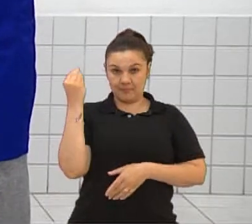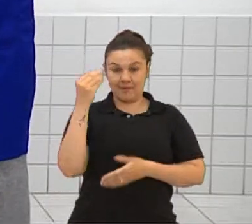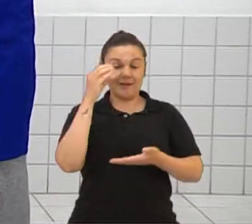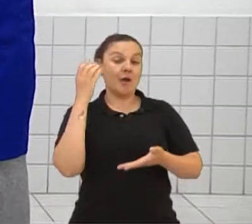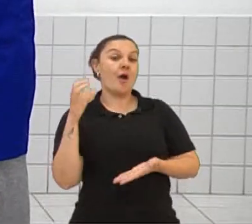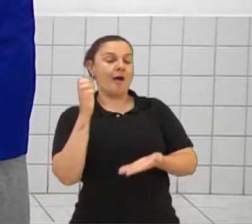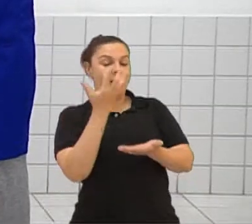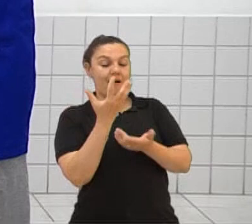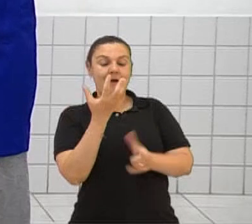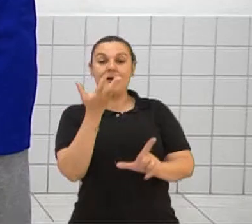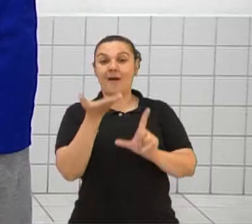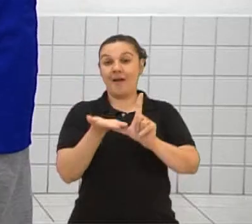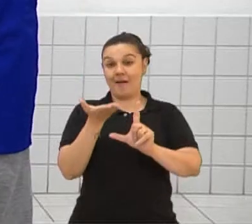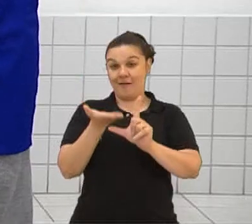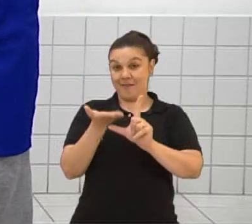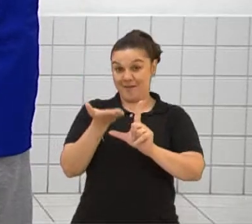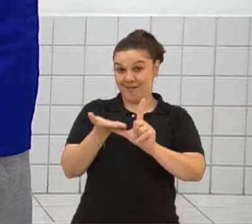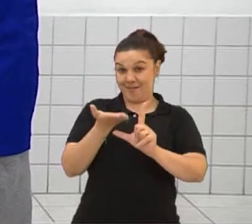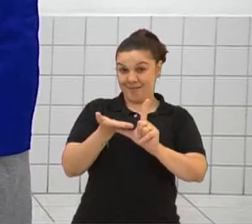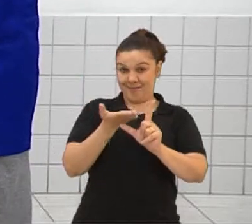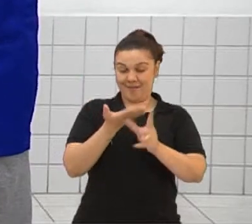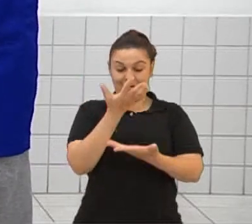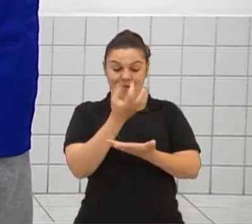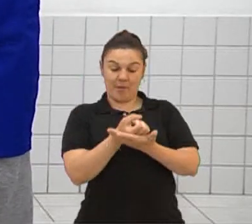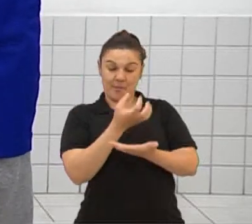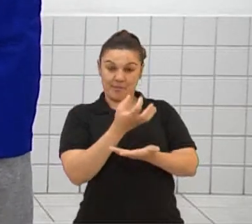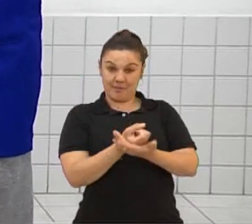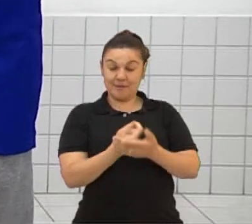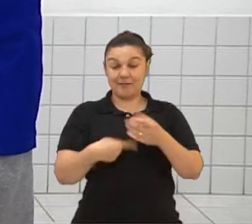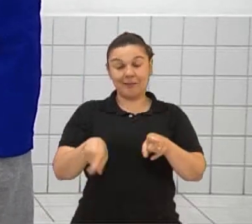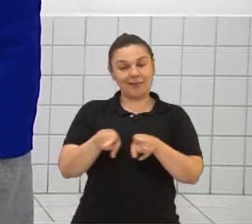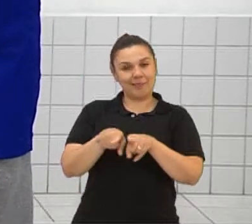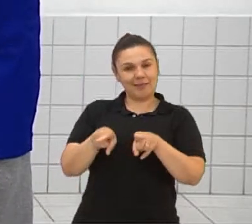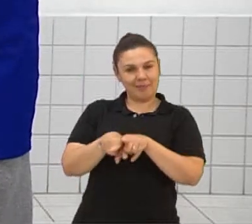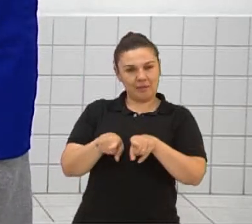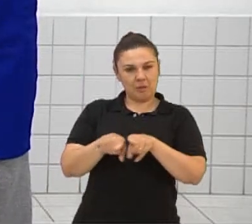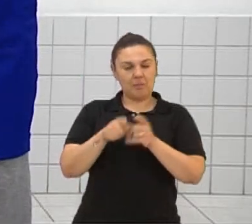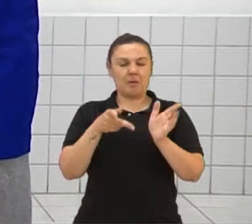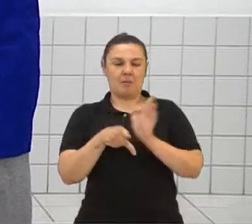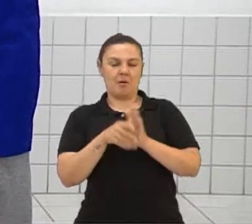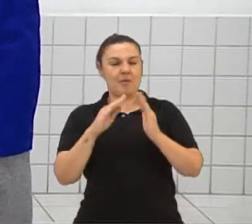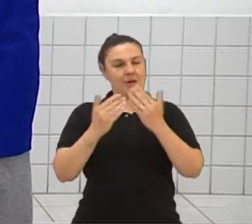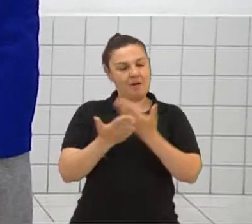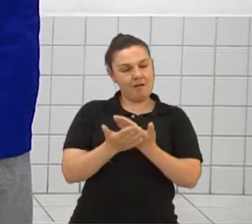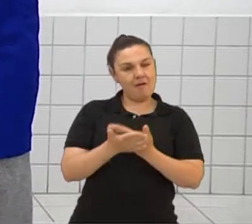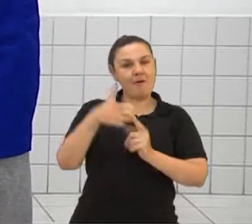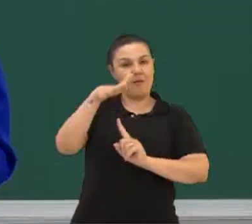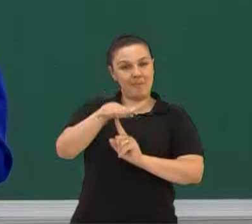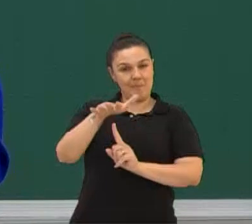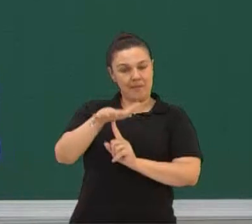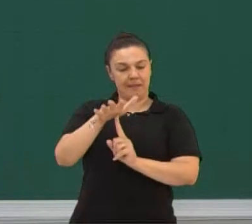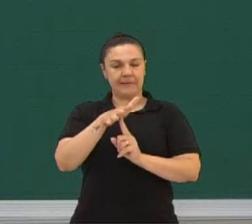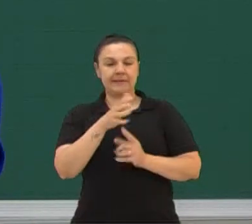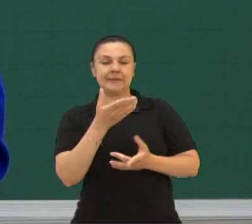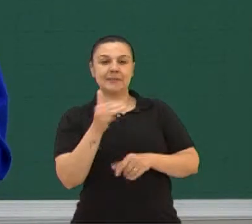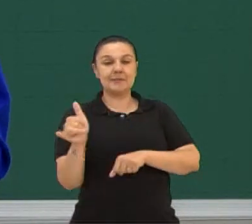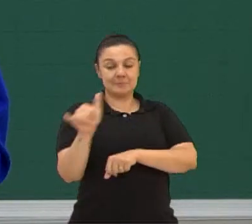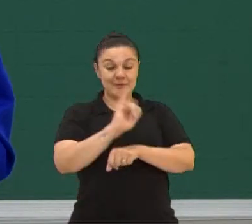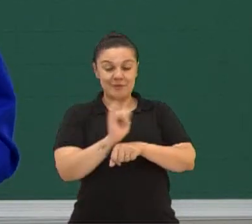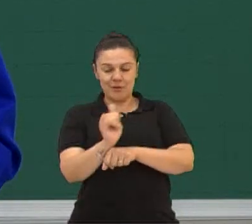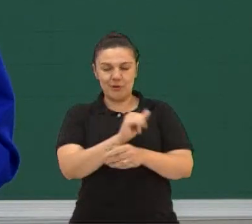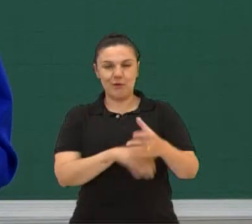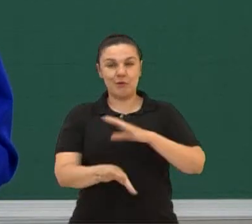seu aplicativo do Aula Paraná, não esqueçam também aí de acessar o YouTube e manter